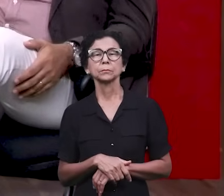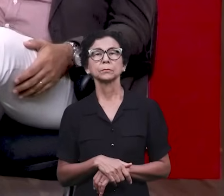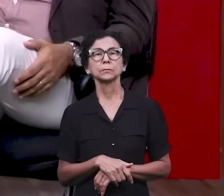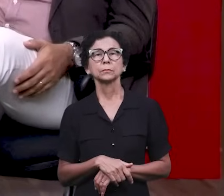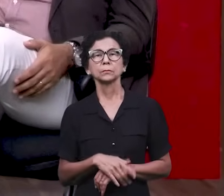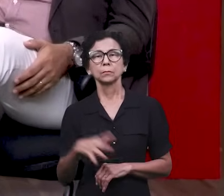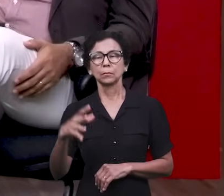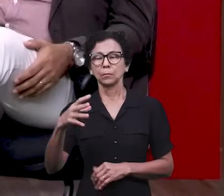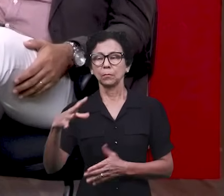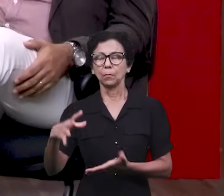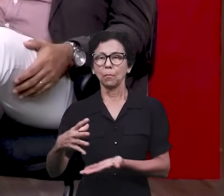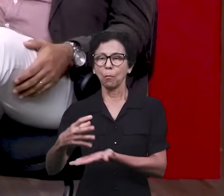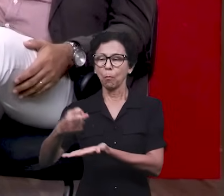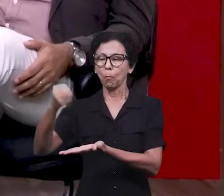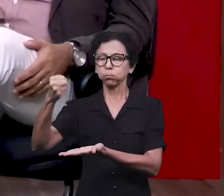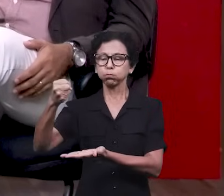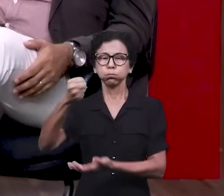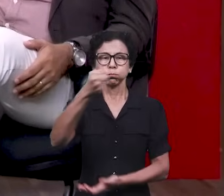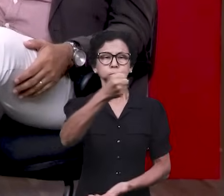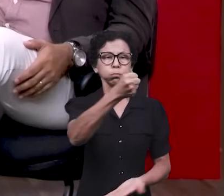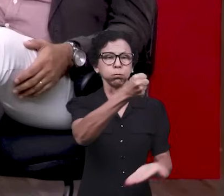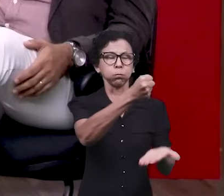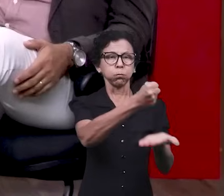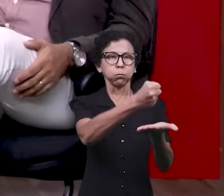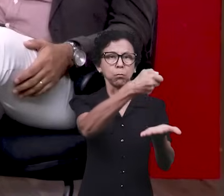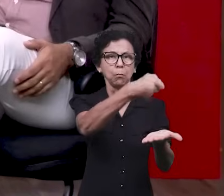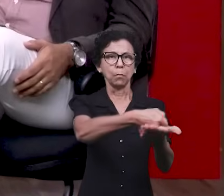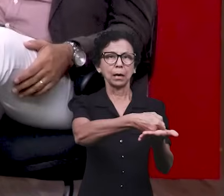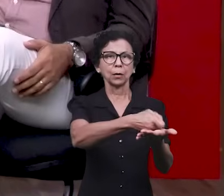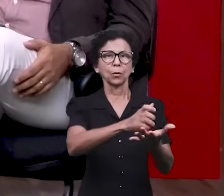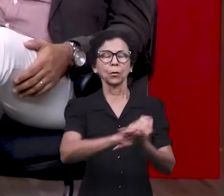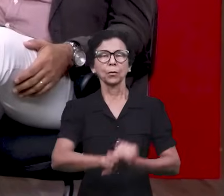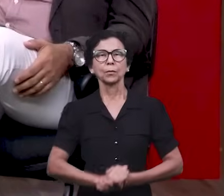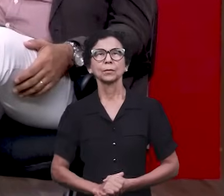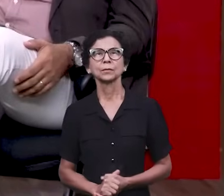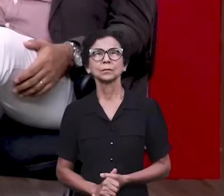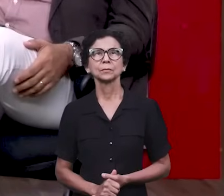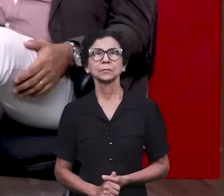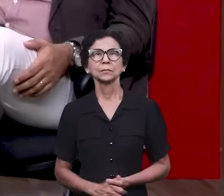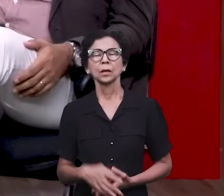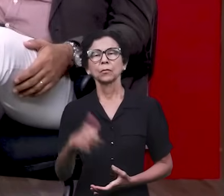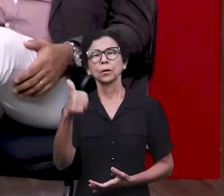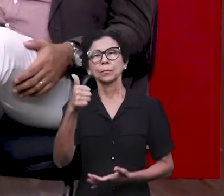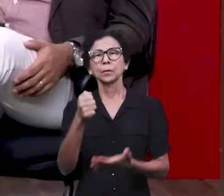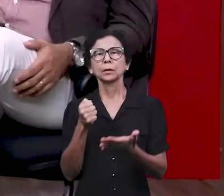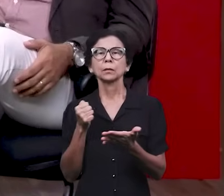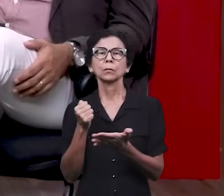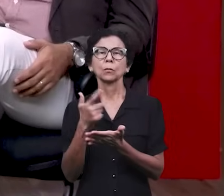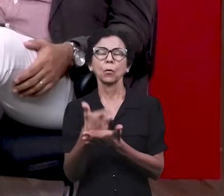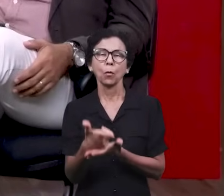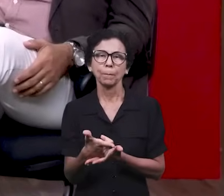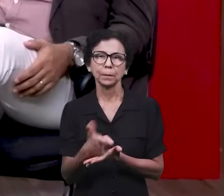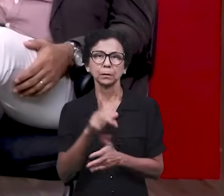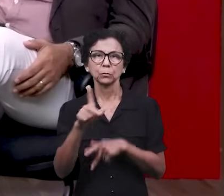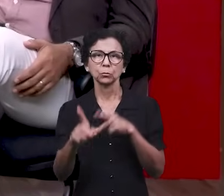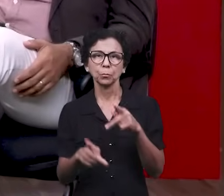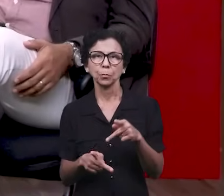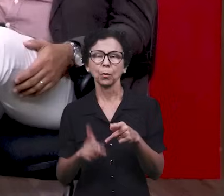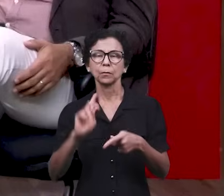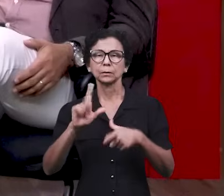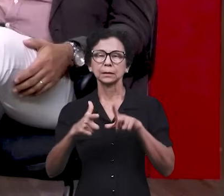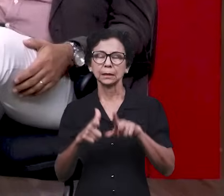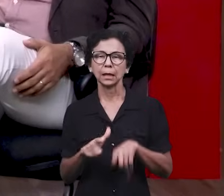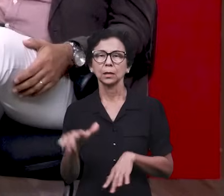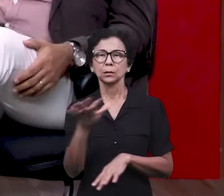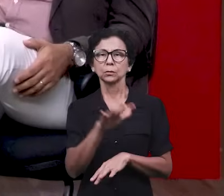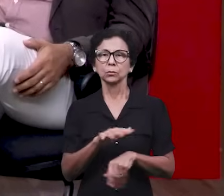Primeira possessão do povo de Israel na terra de Canaã. E o local ficou marcado como o sepulcro